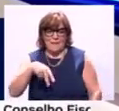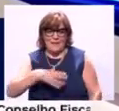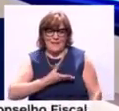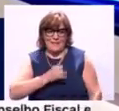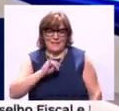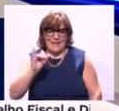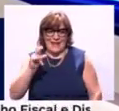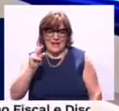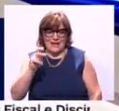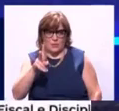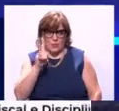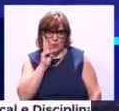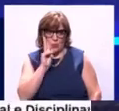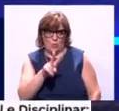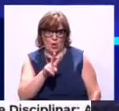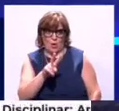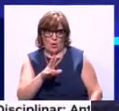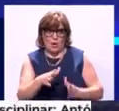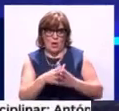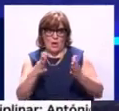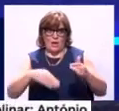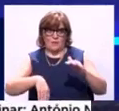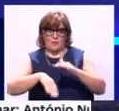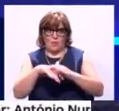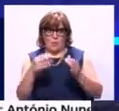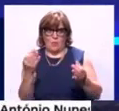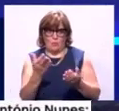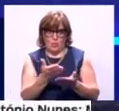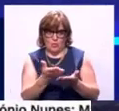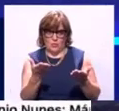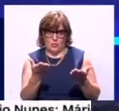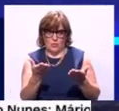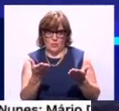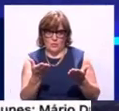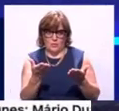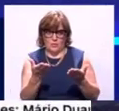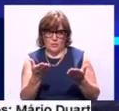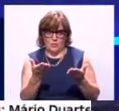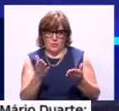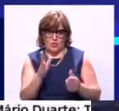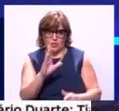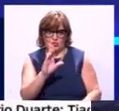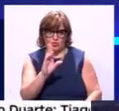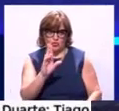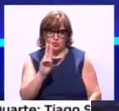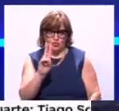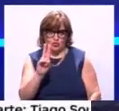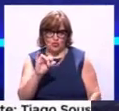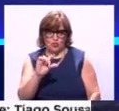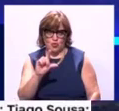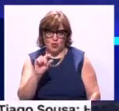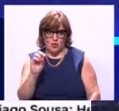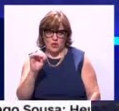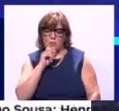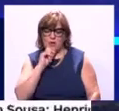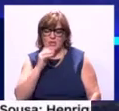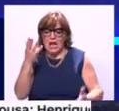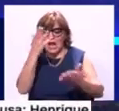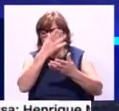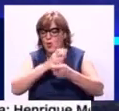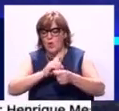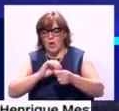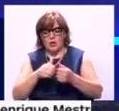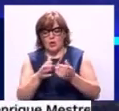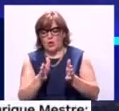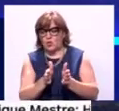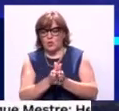É isso que nós mostramos, o grande Futebol Clube do Porto? Ó Júlio, eu posso estar aqui a noite toda, consigo pois, falar. Claro,